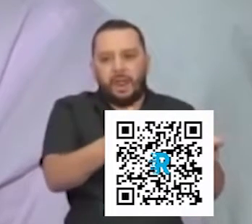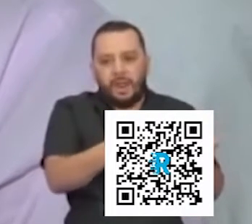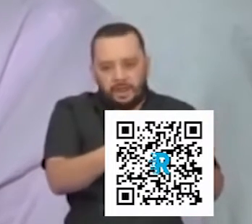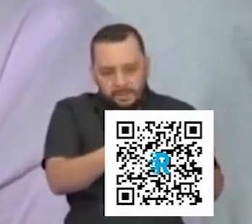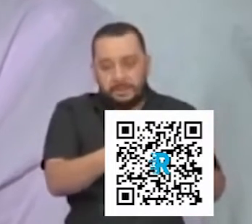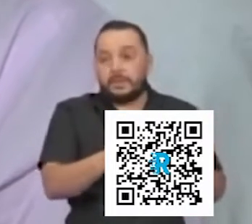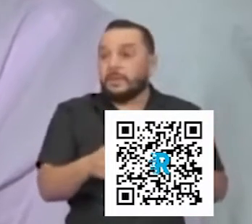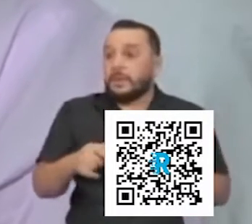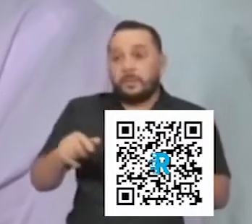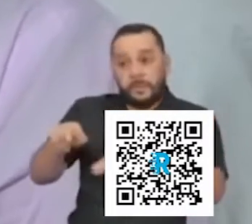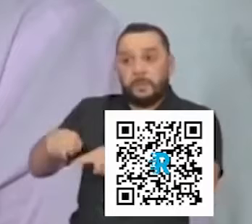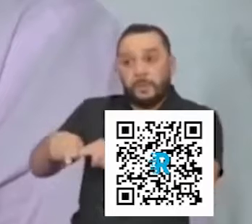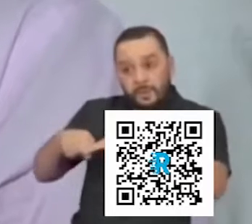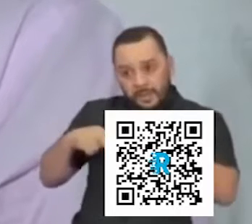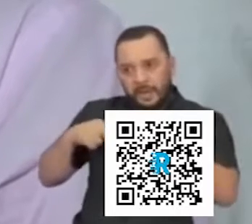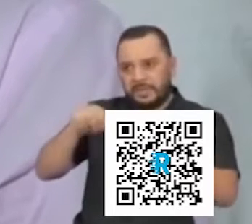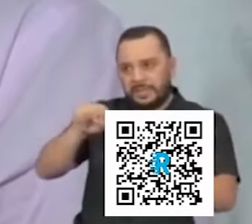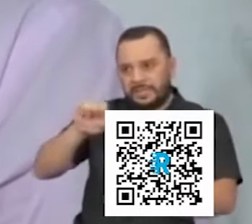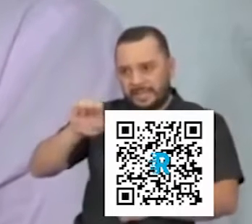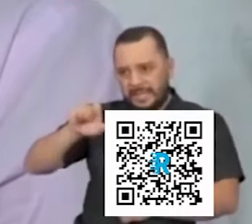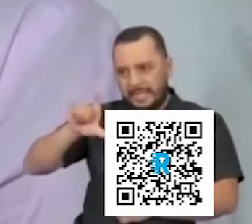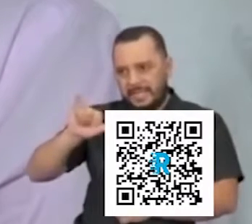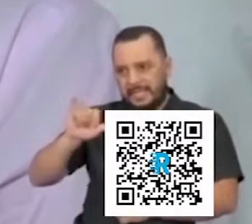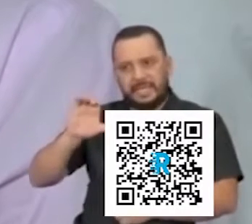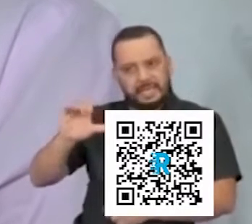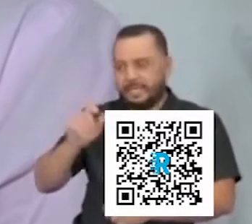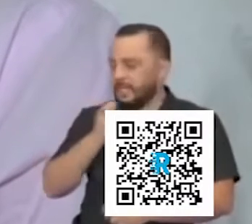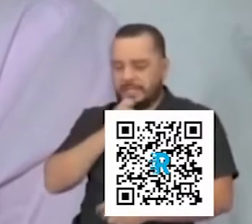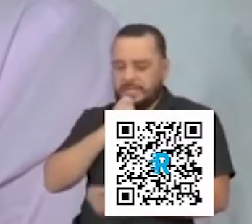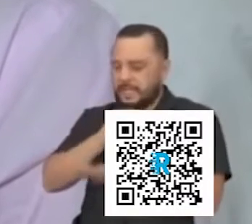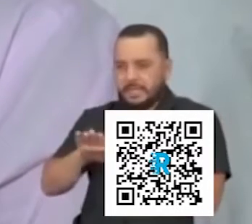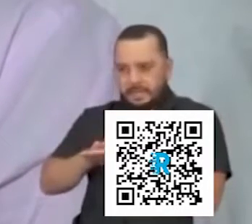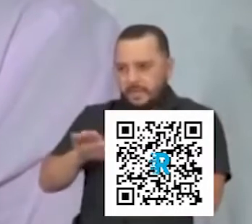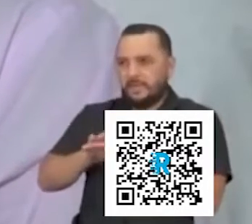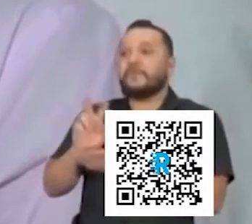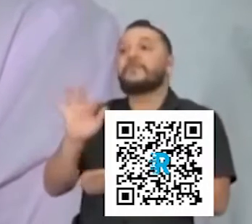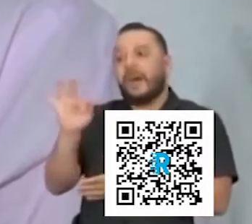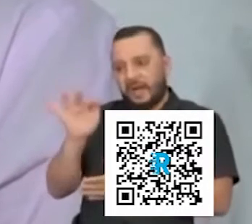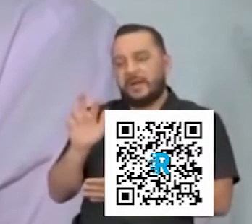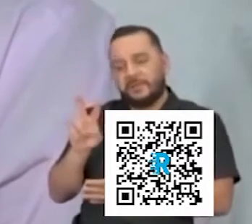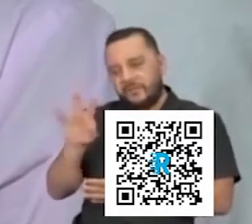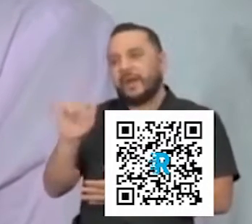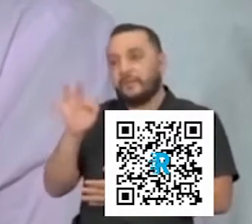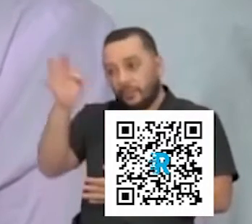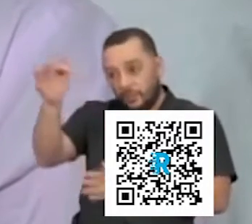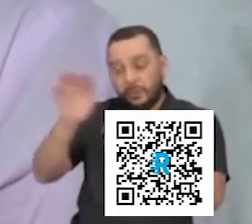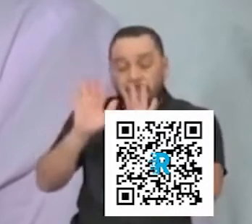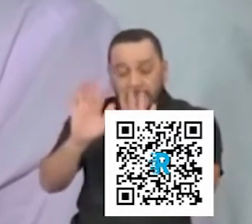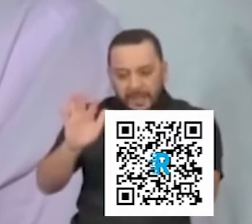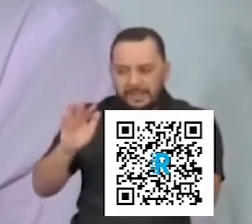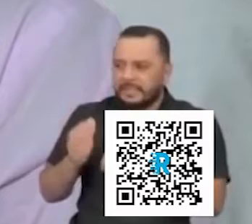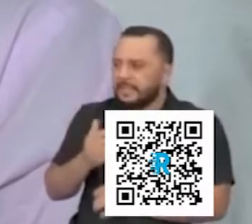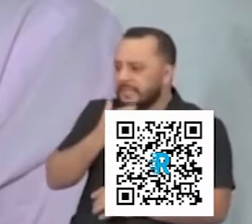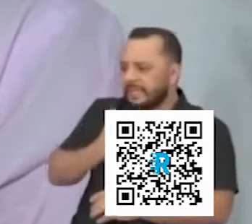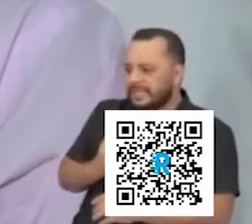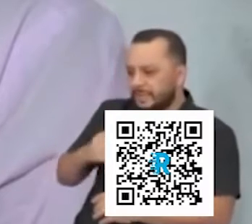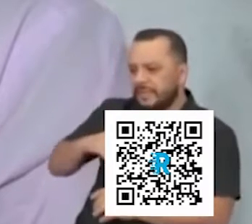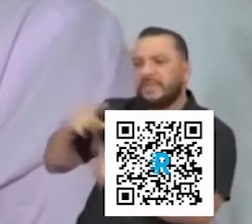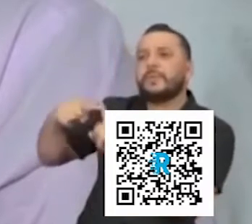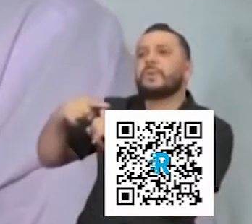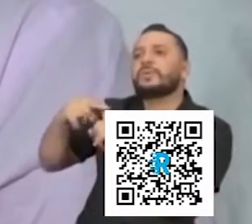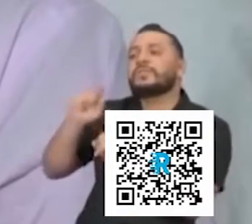ainda. Isso vai se refletir mais adiante. Eu diria que no final do ano nós tivemos 3 elementos positivos para as famílias. O primeiro